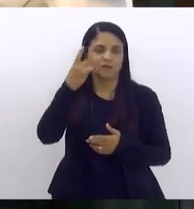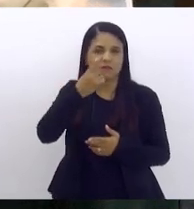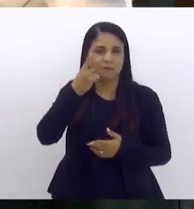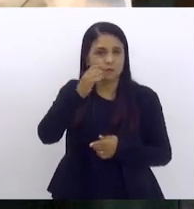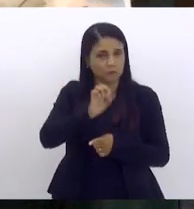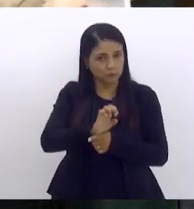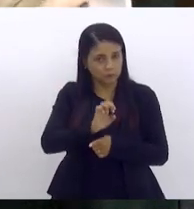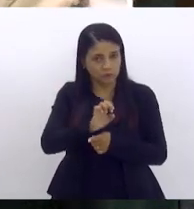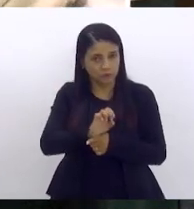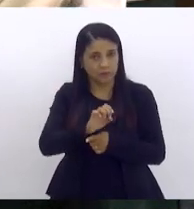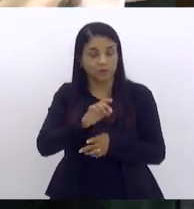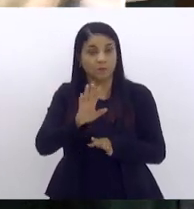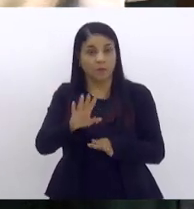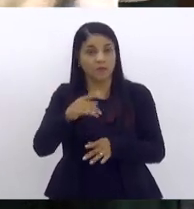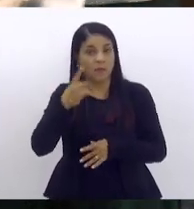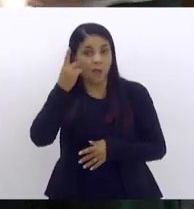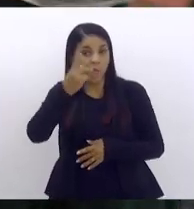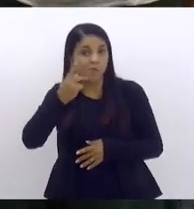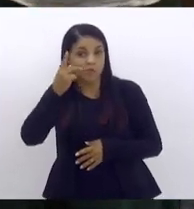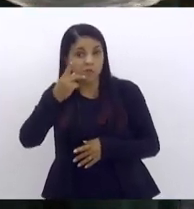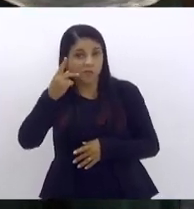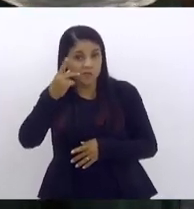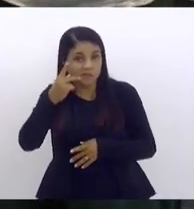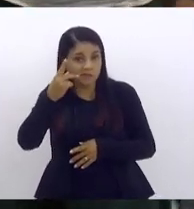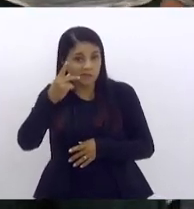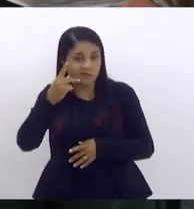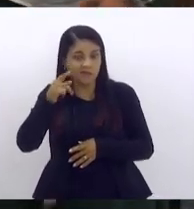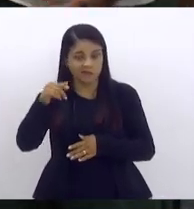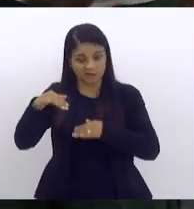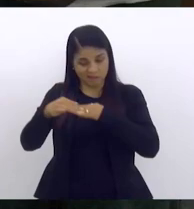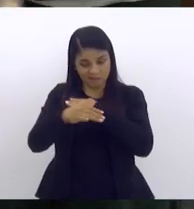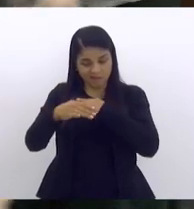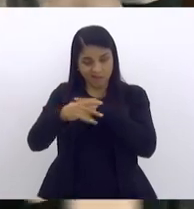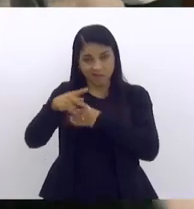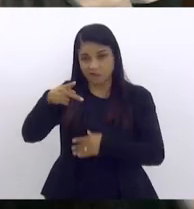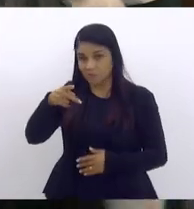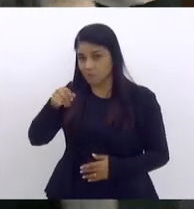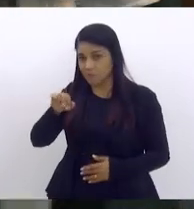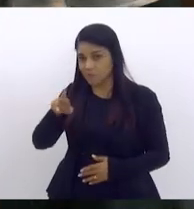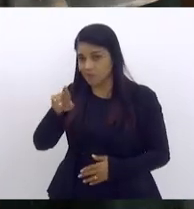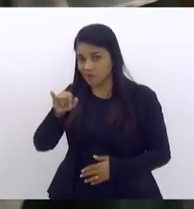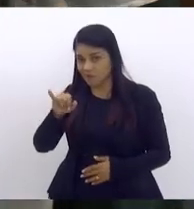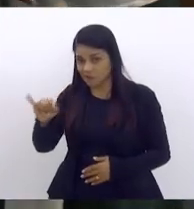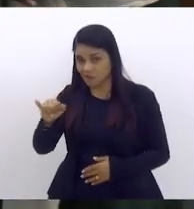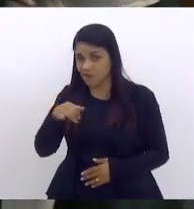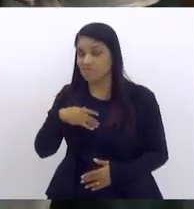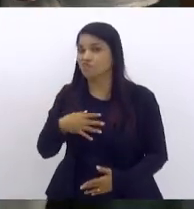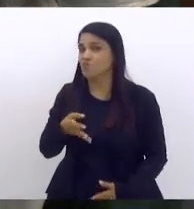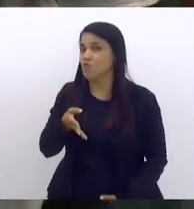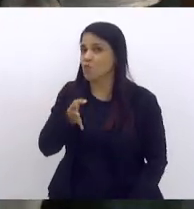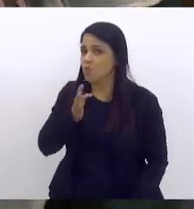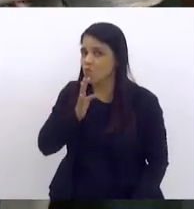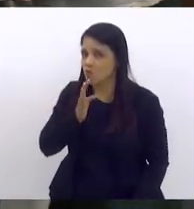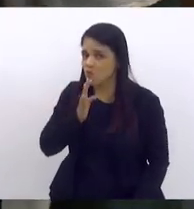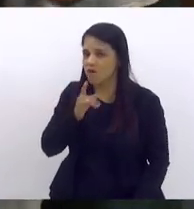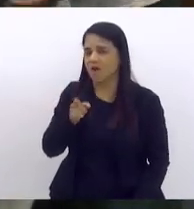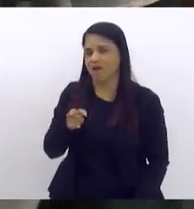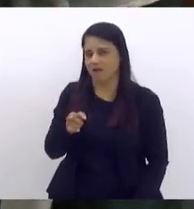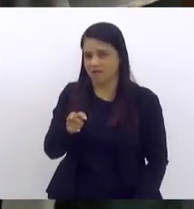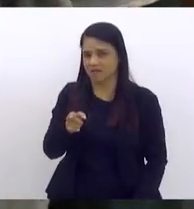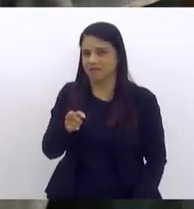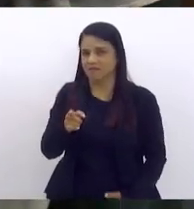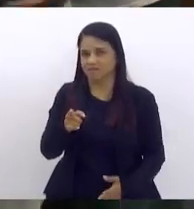creio que da política de Barra do Piraí não tenha um deputado aqui que tenha um conhecimento tão grande quanto eu com